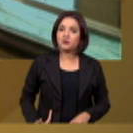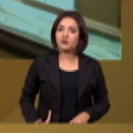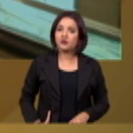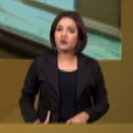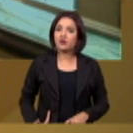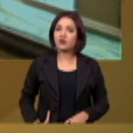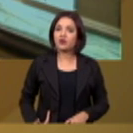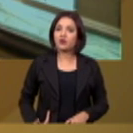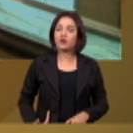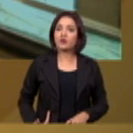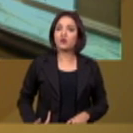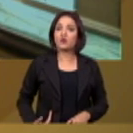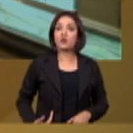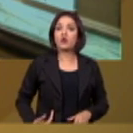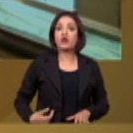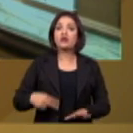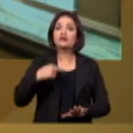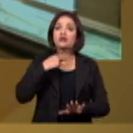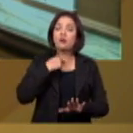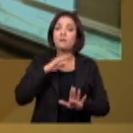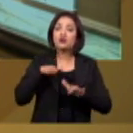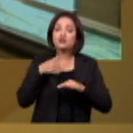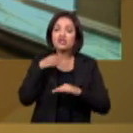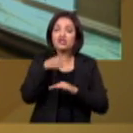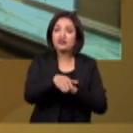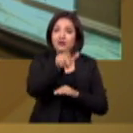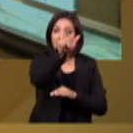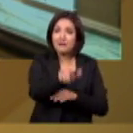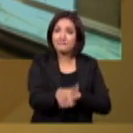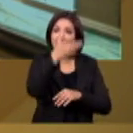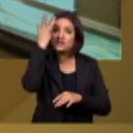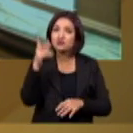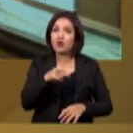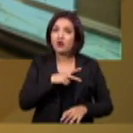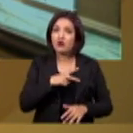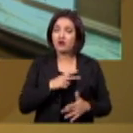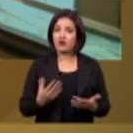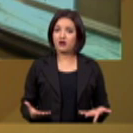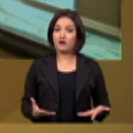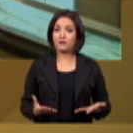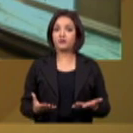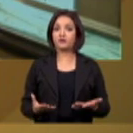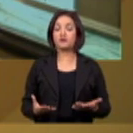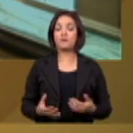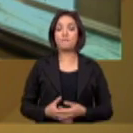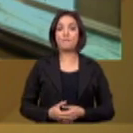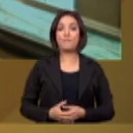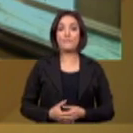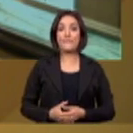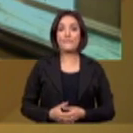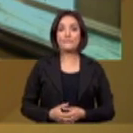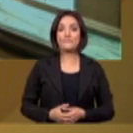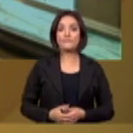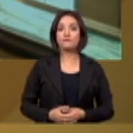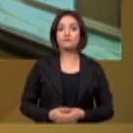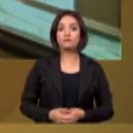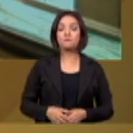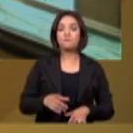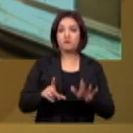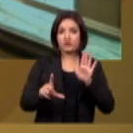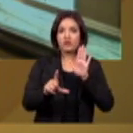abranger um particular o exame da lei 8.443 ilópolis e dois